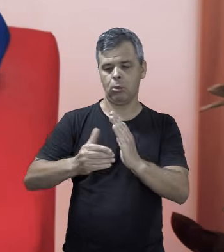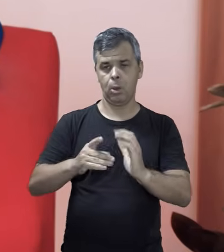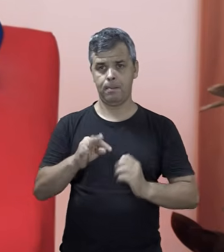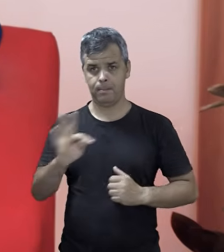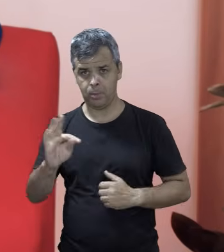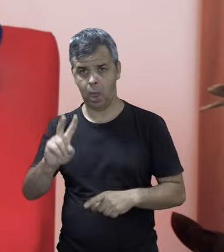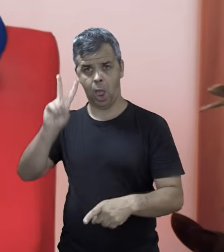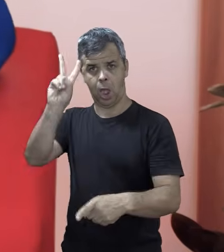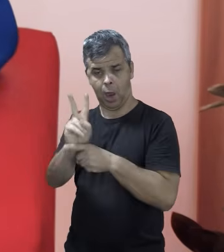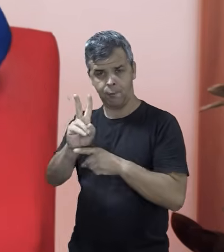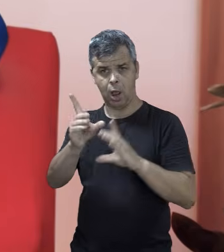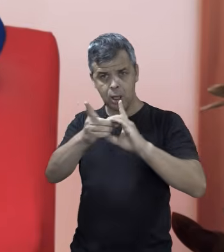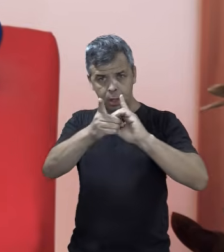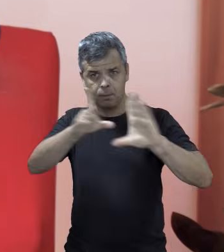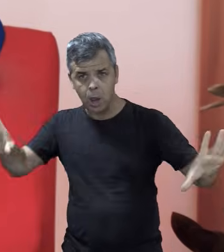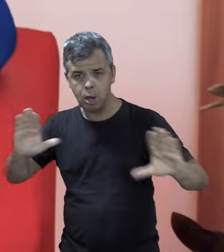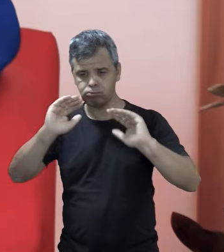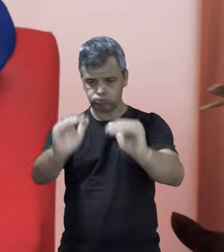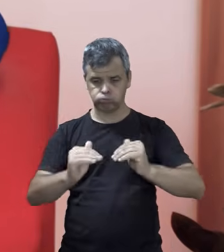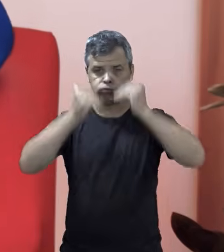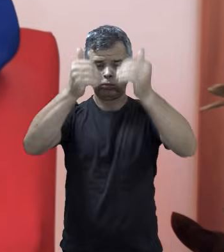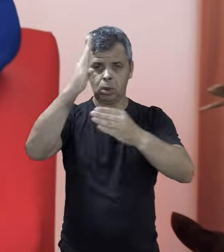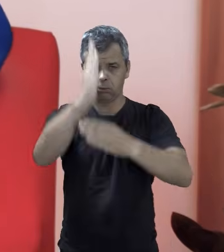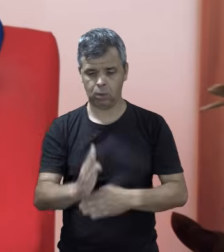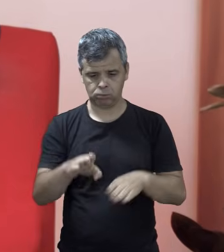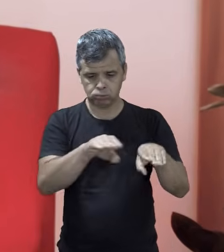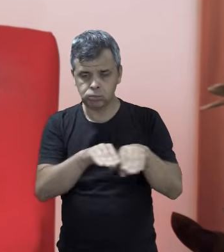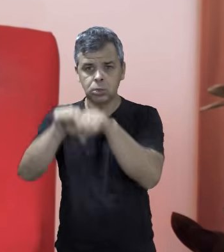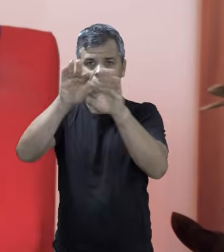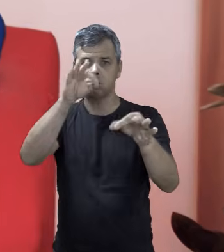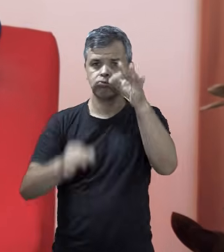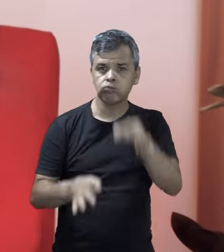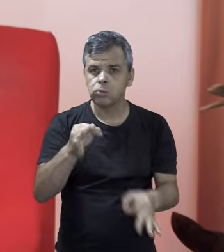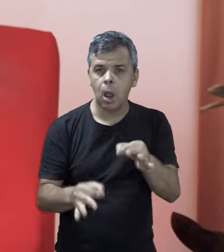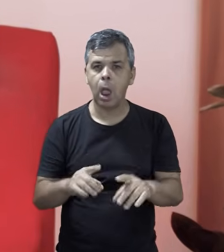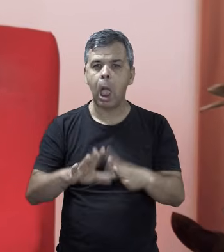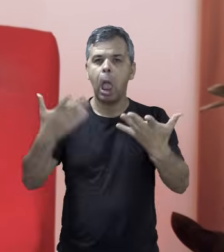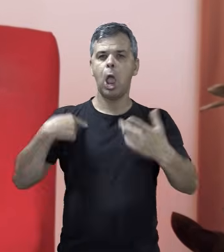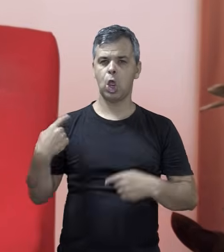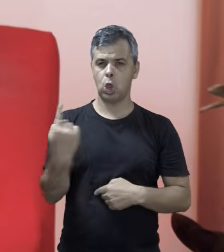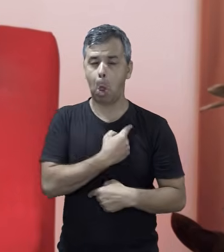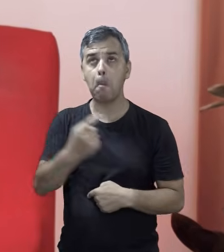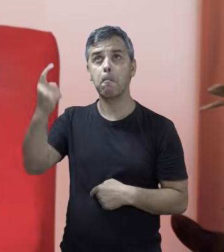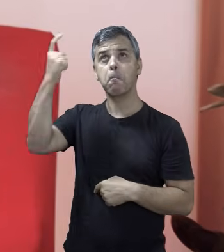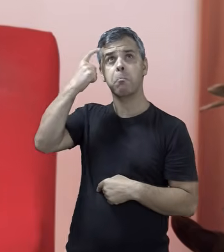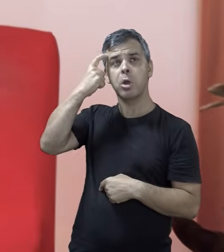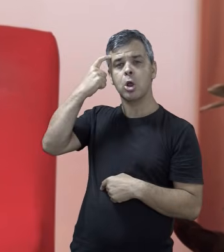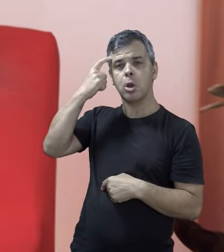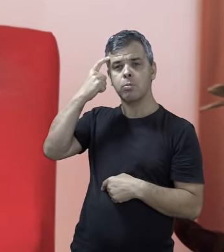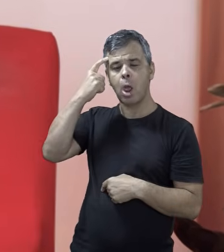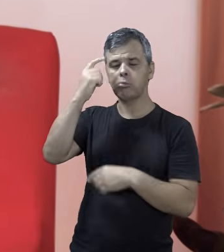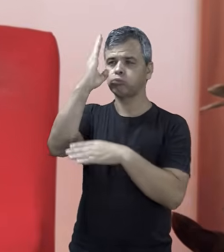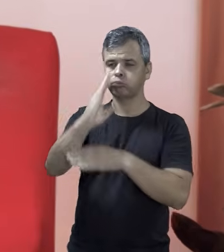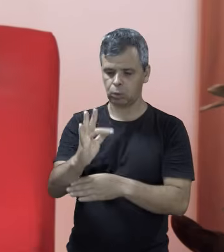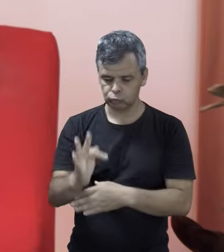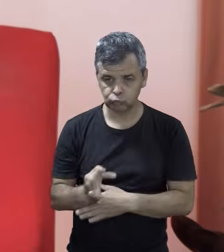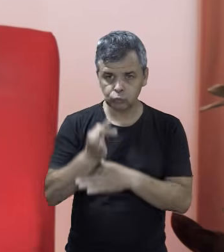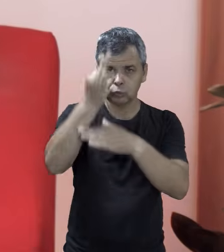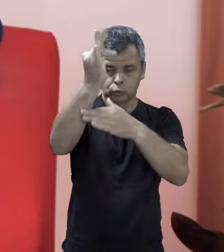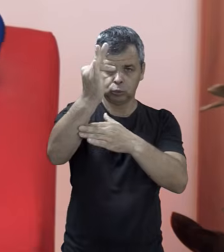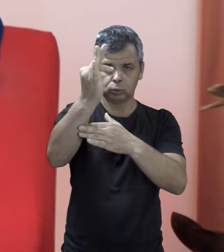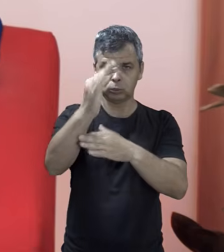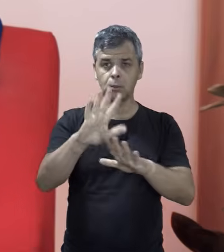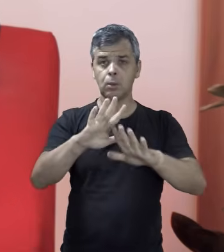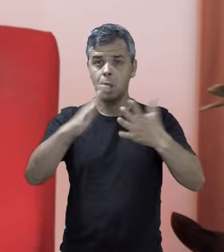É a defesa da democracia, da soberania, da igualdade, da justiça e de o que a gente pensa para o país e para o futuro.